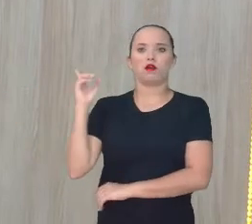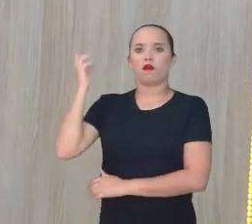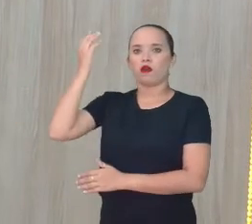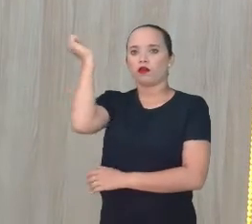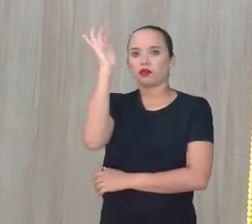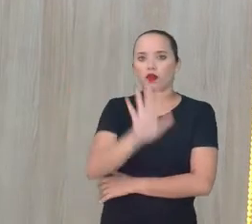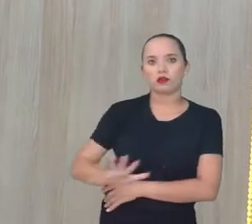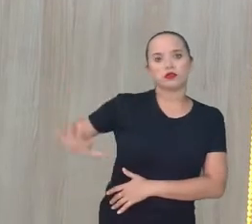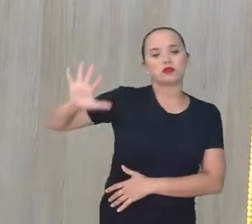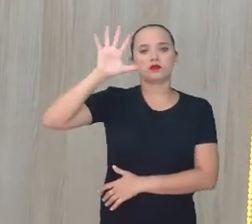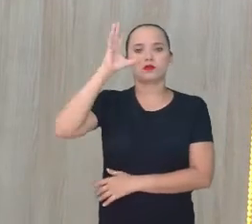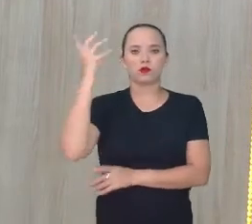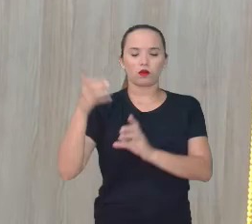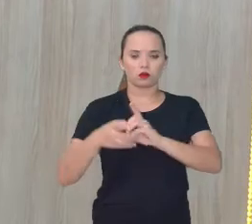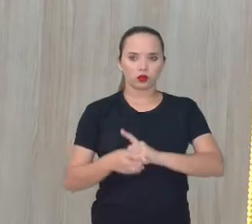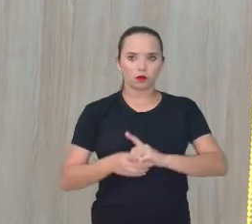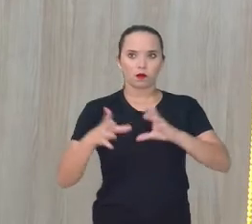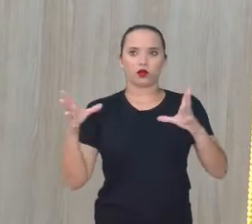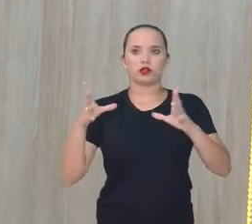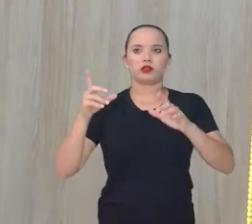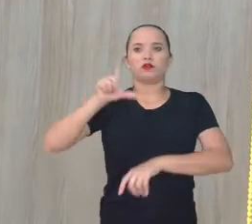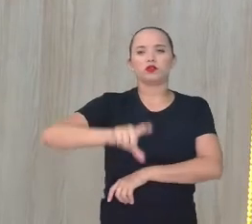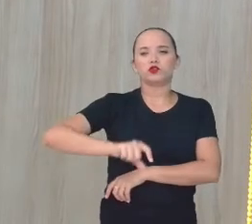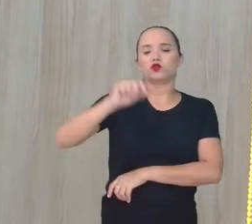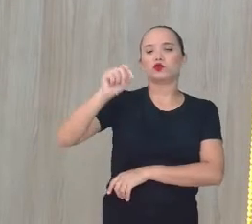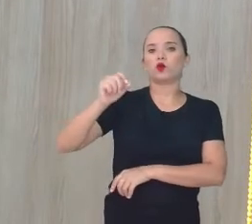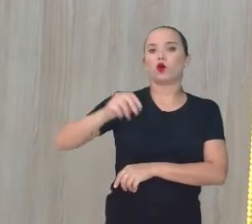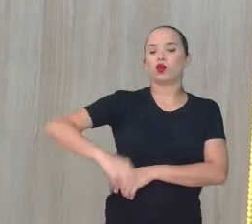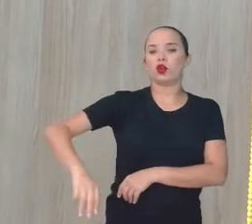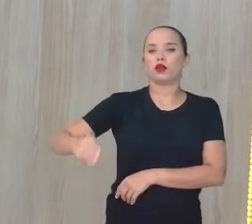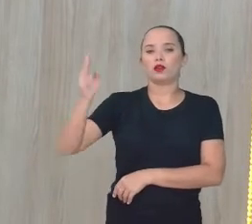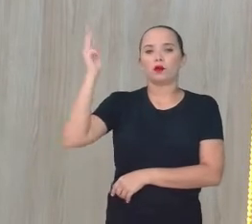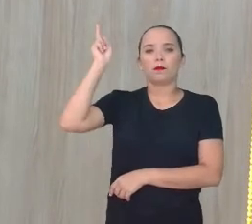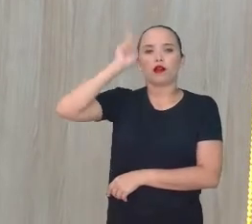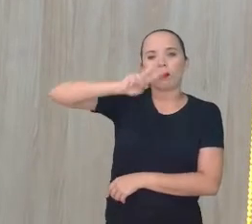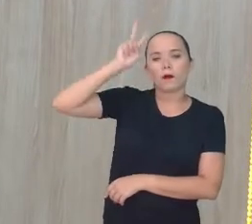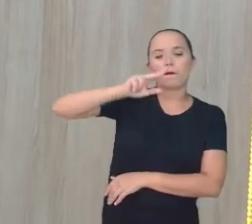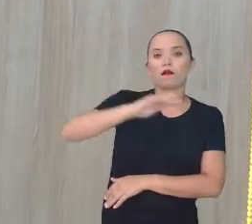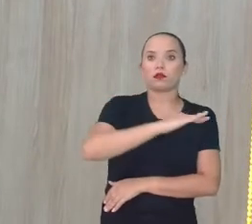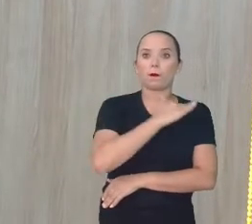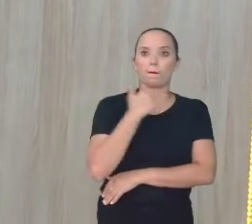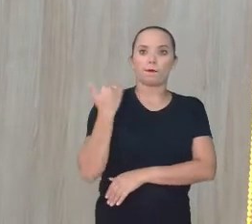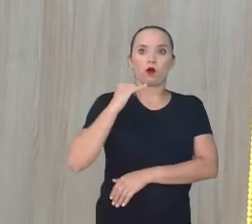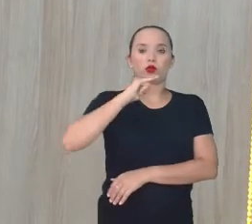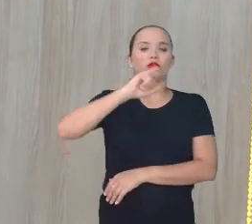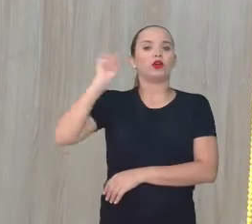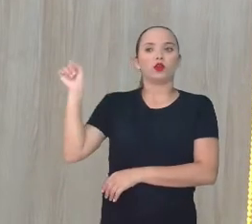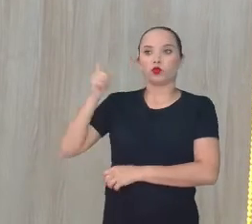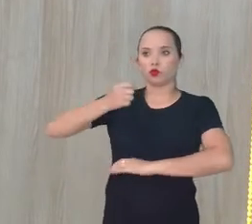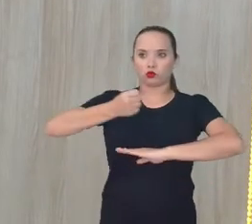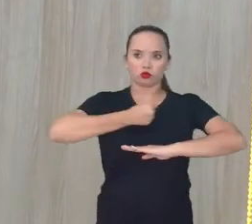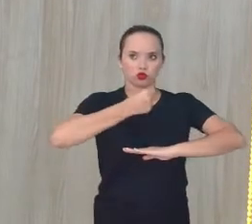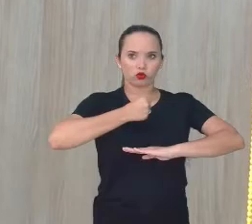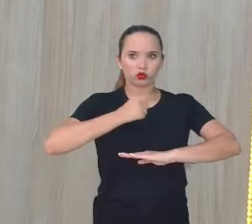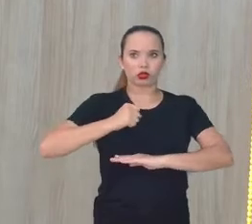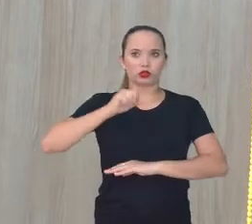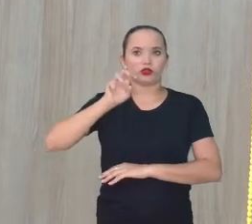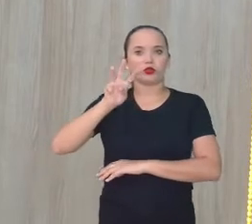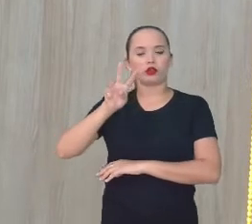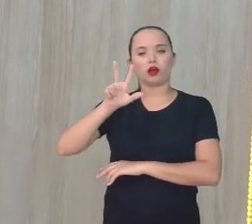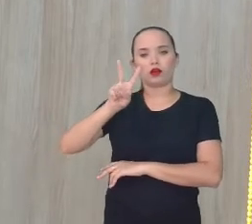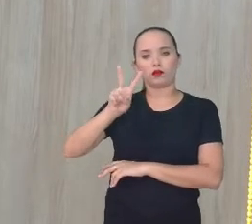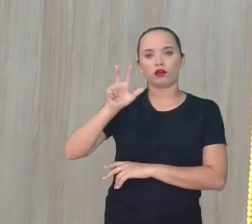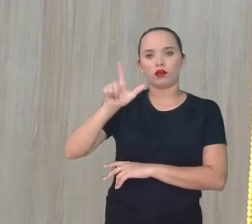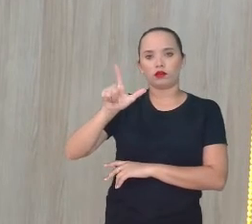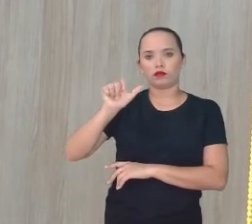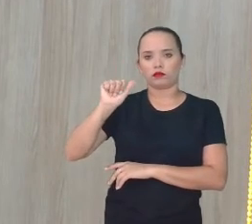Democracia, que foi instituído em memória à morte, né, do jornalista Vladimir Herzog, que